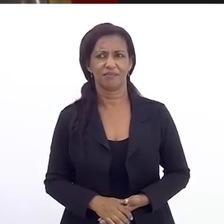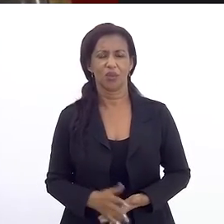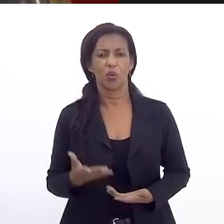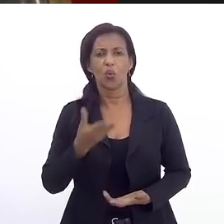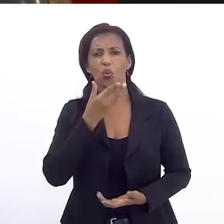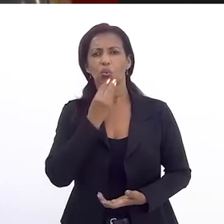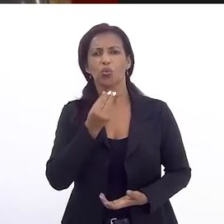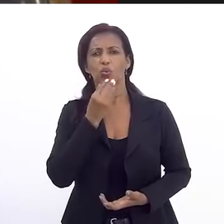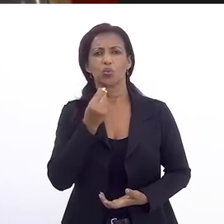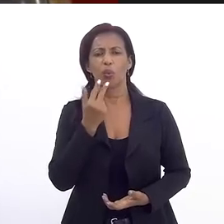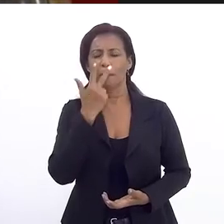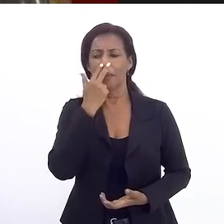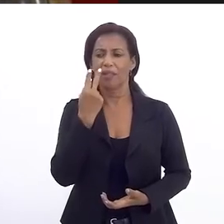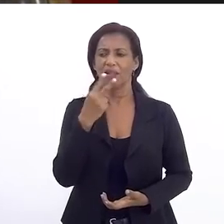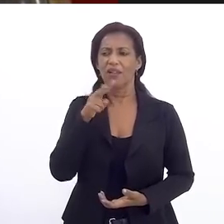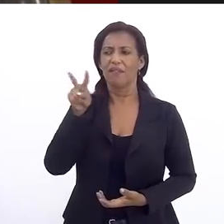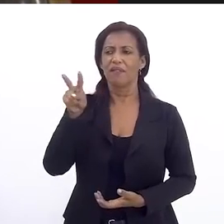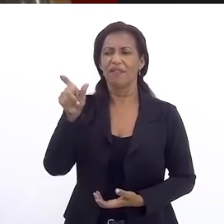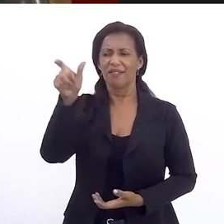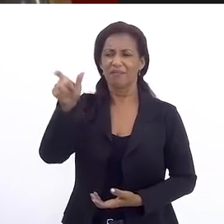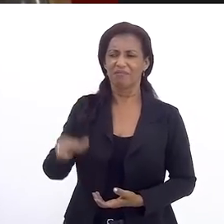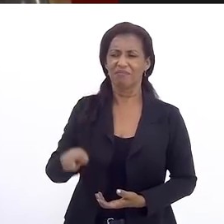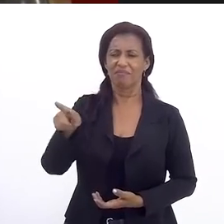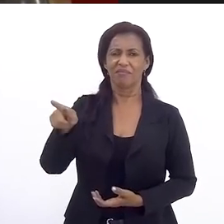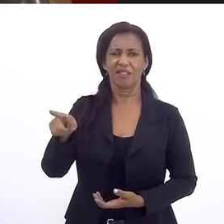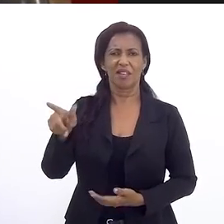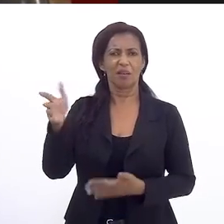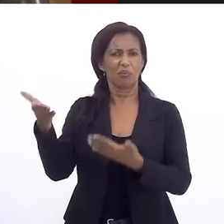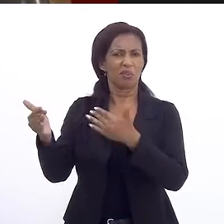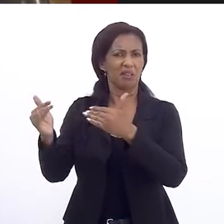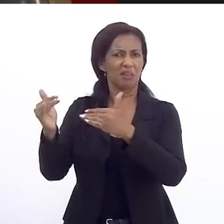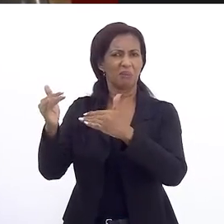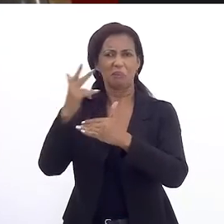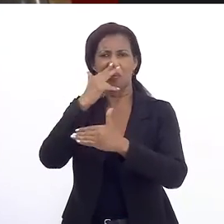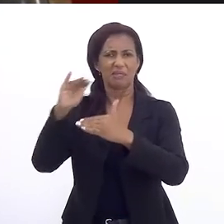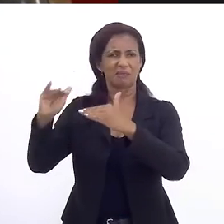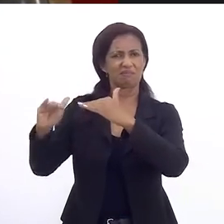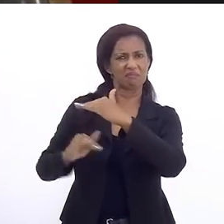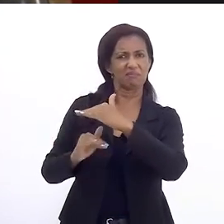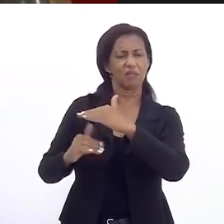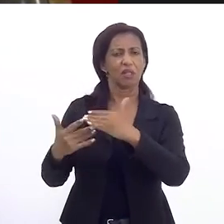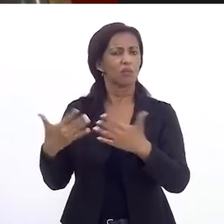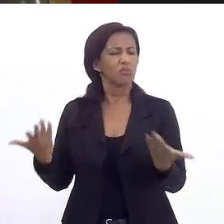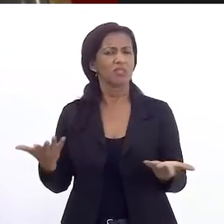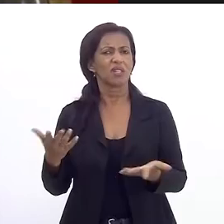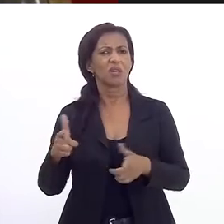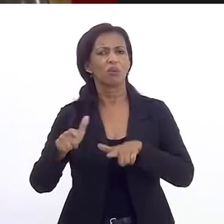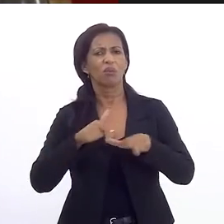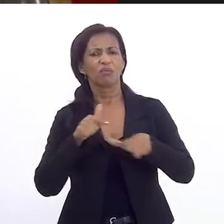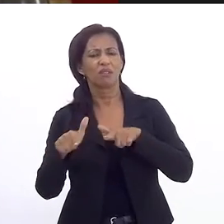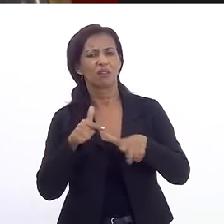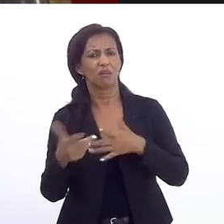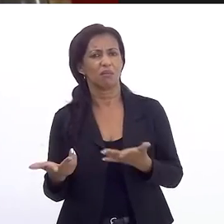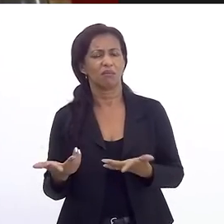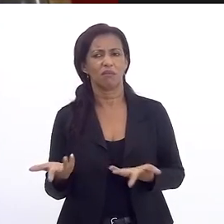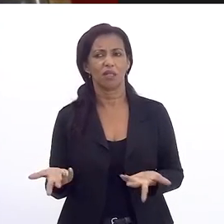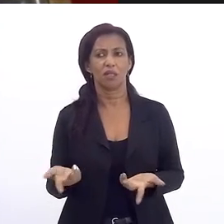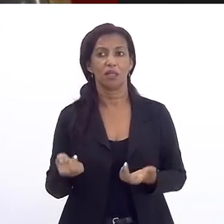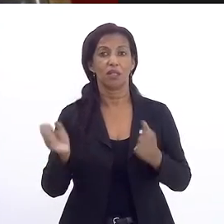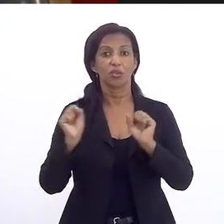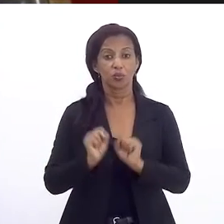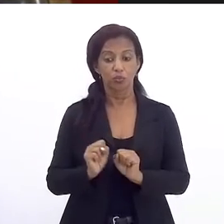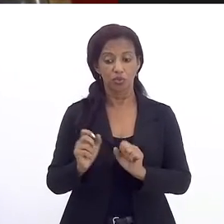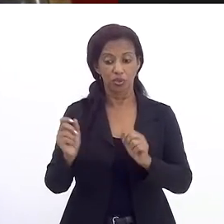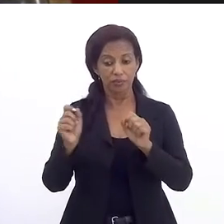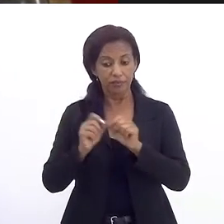poderia fazer, qual a lei que realmente iria acabar com essa questão da